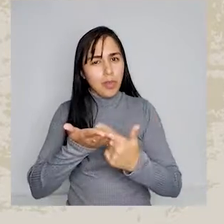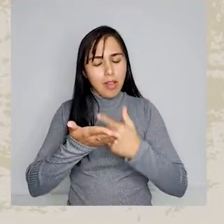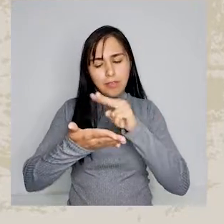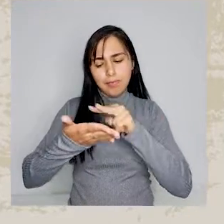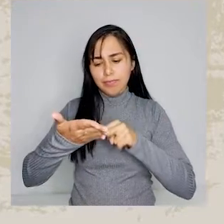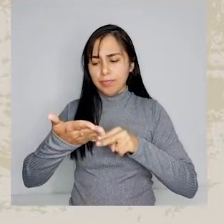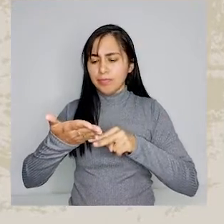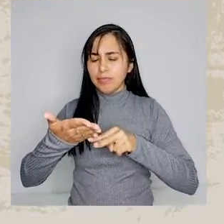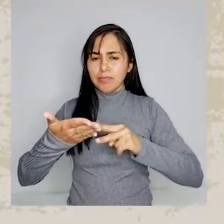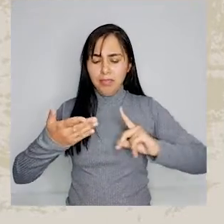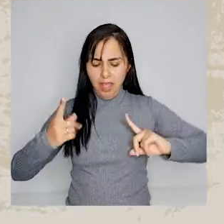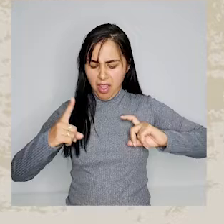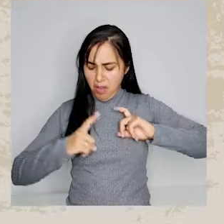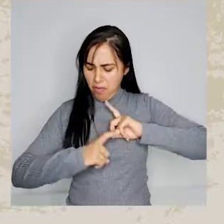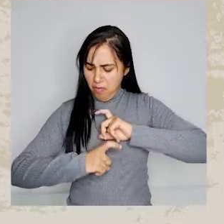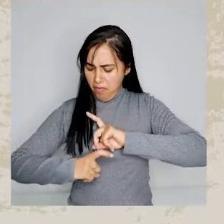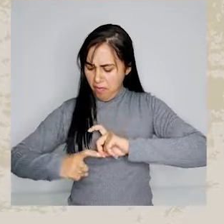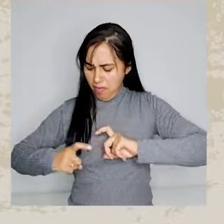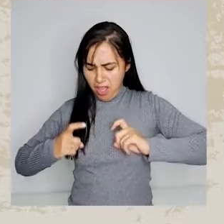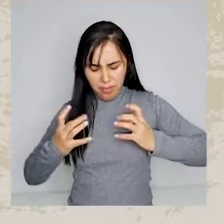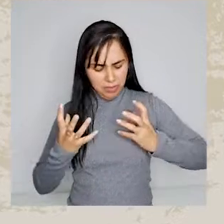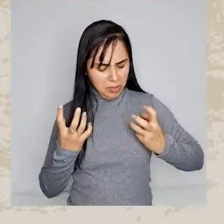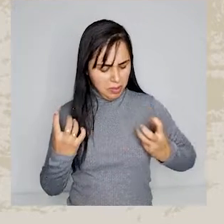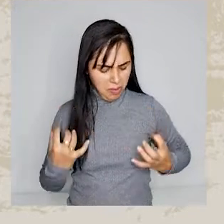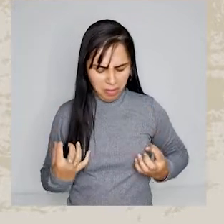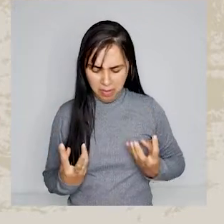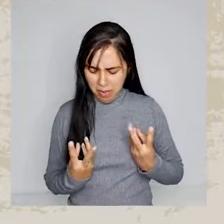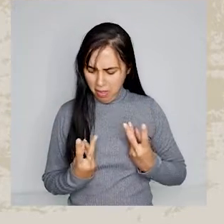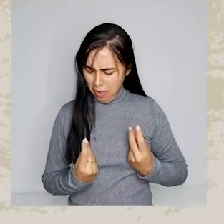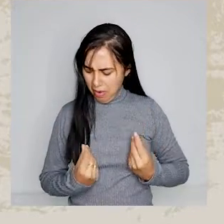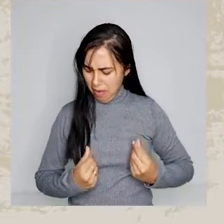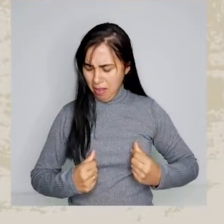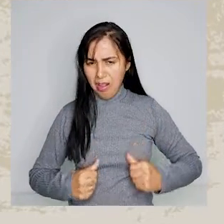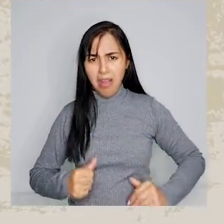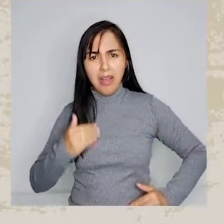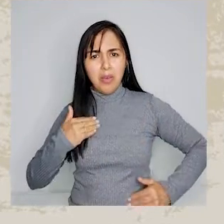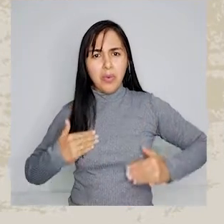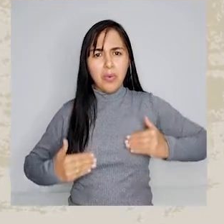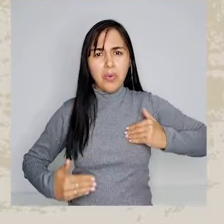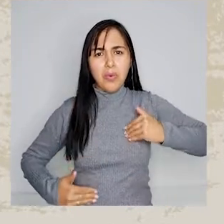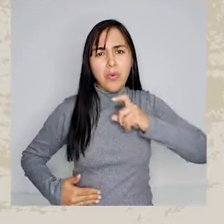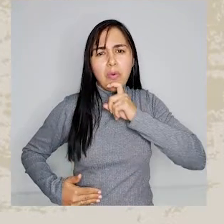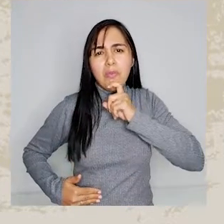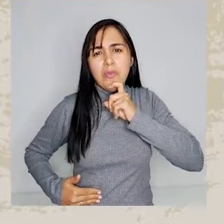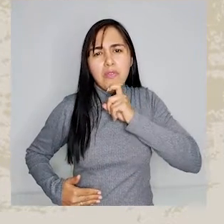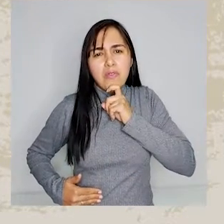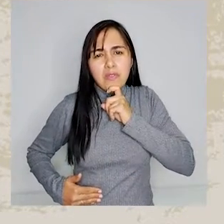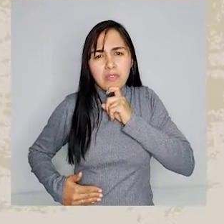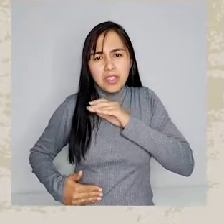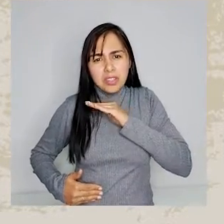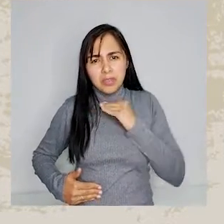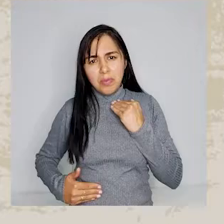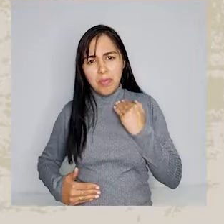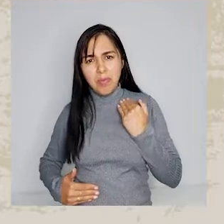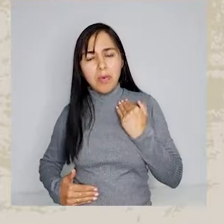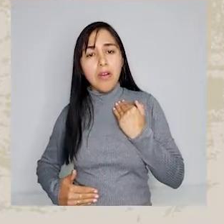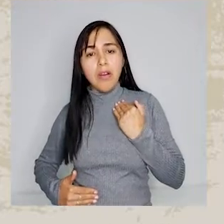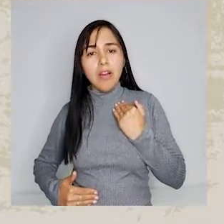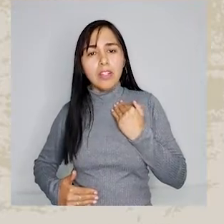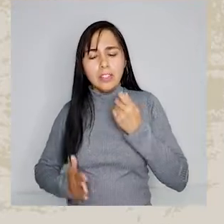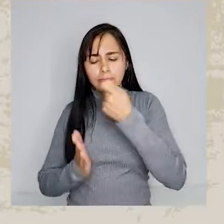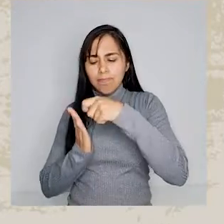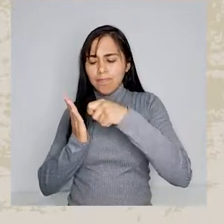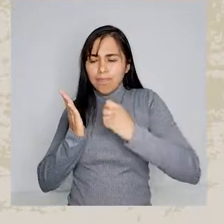assim: ao verme que primeiro roeu as frias carnes do meu cadáver, dedico como